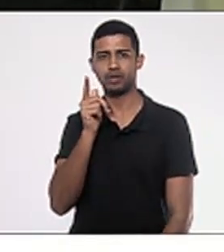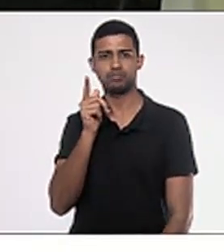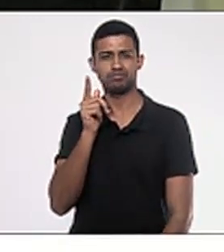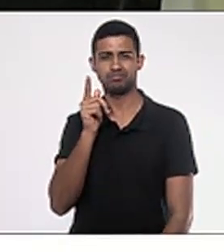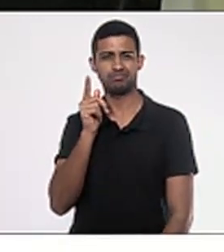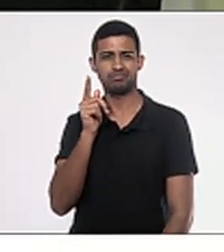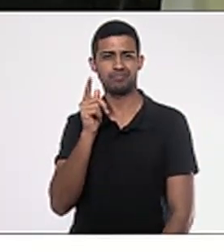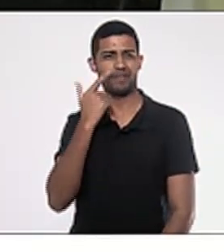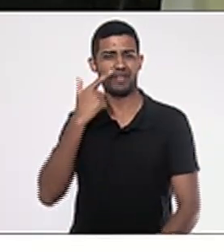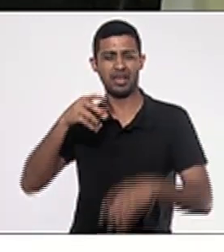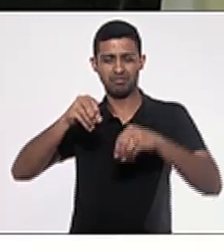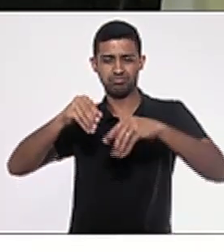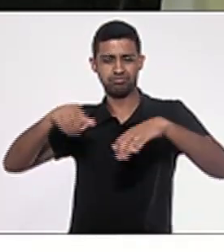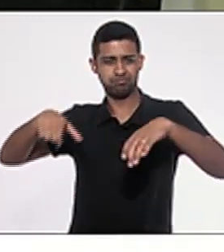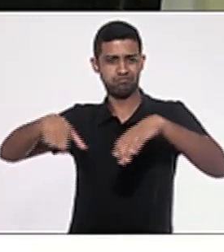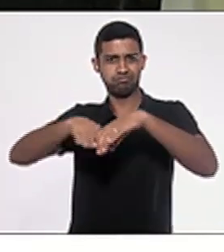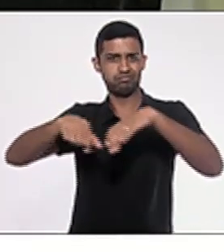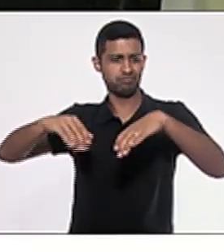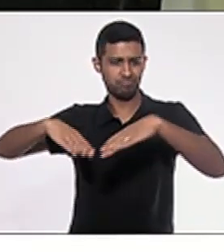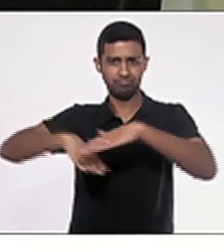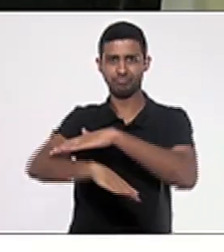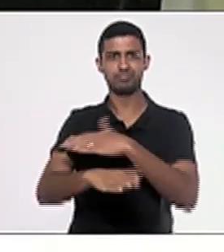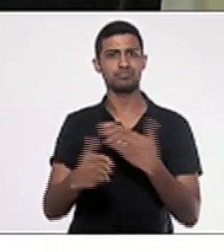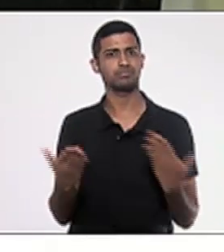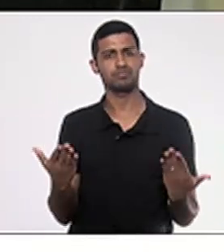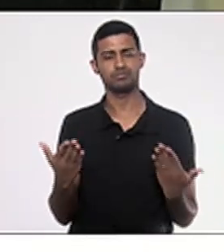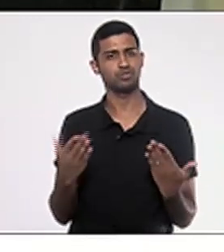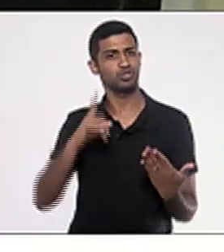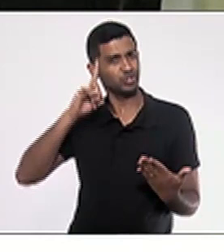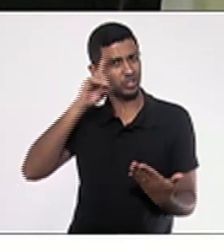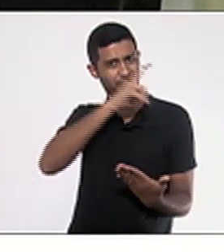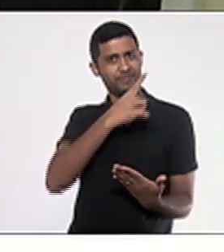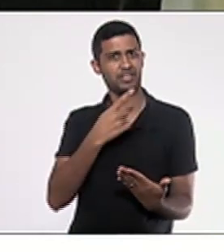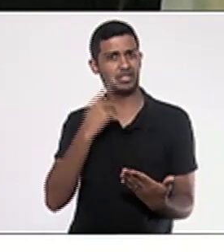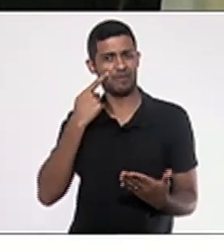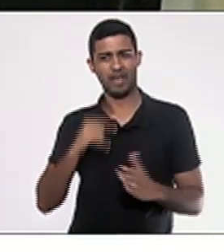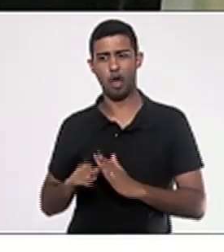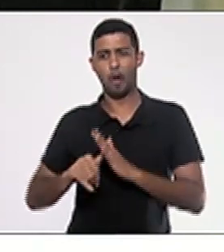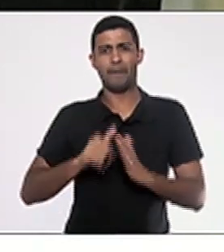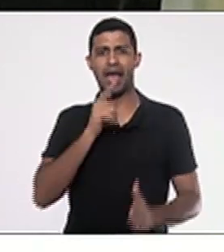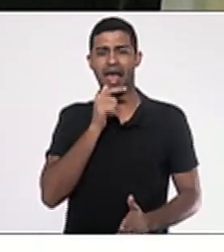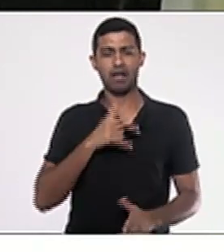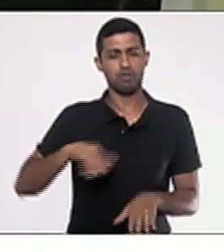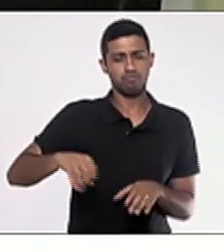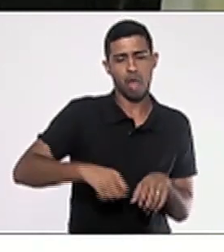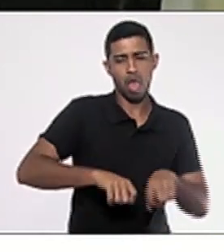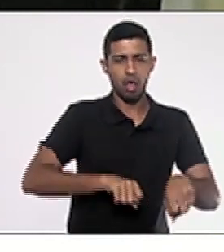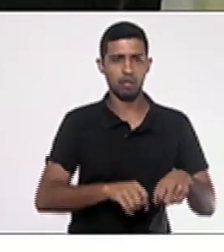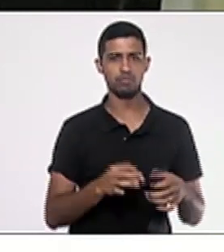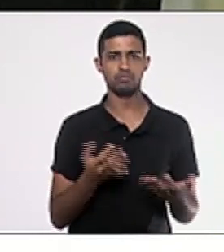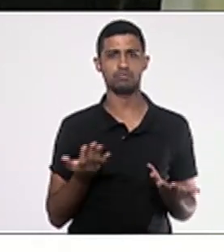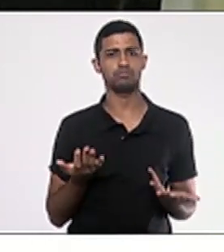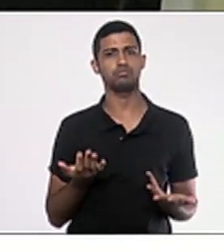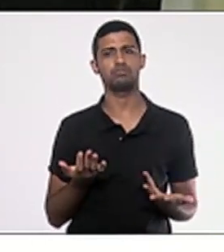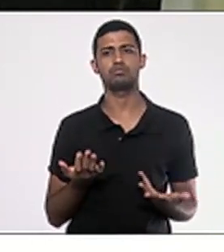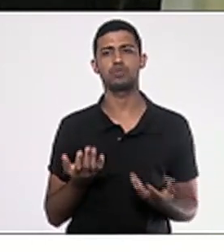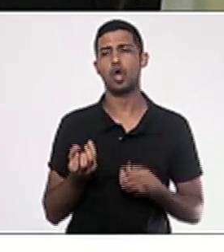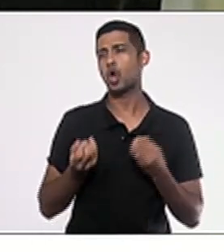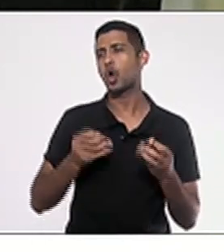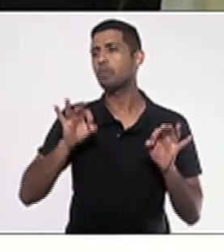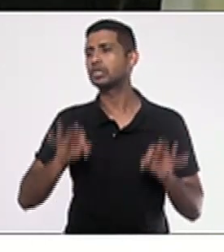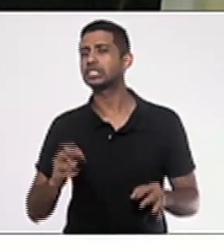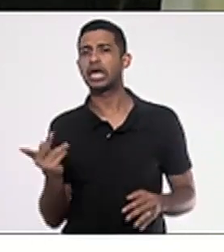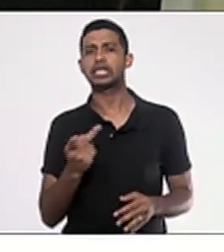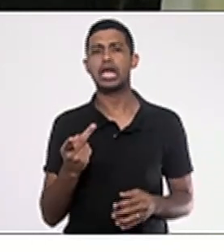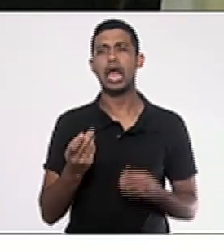fica a canalização de água, como é que é feita essa discrepância entre o TOI certo e o TOI errado? Em quais